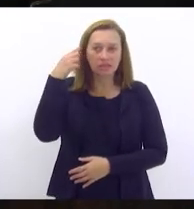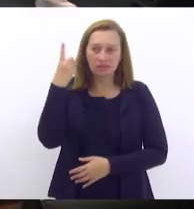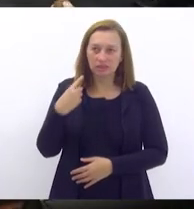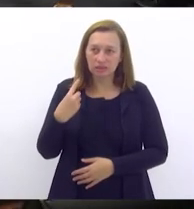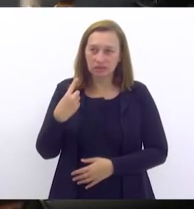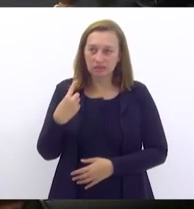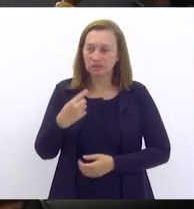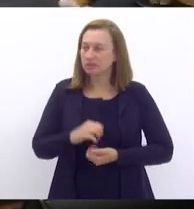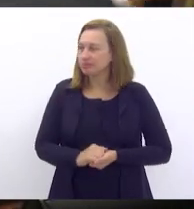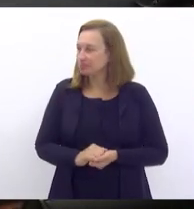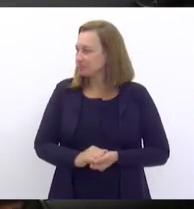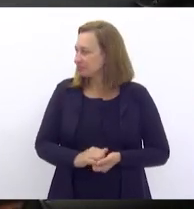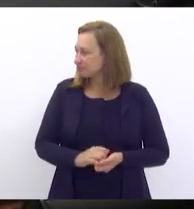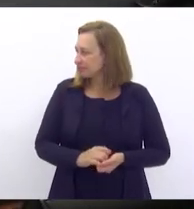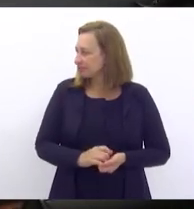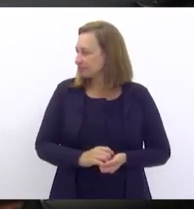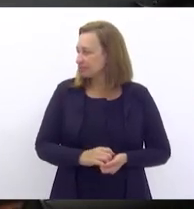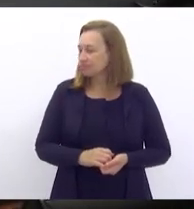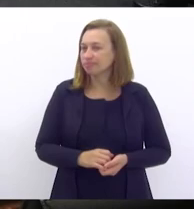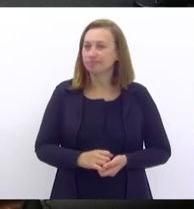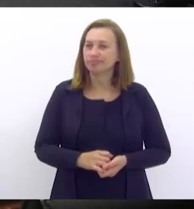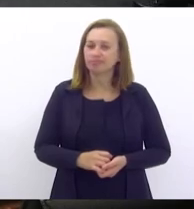Monteiro.